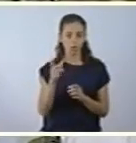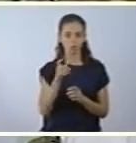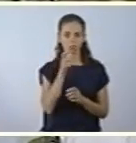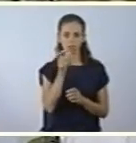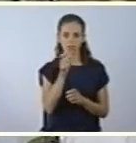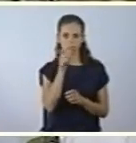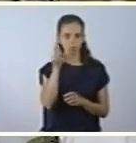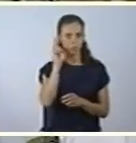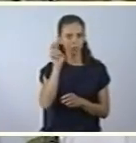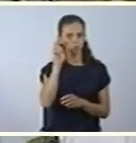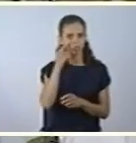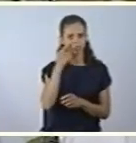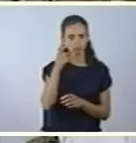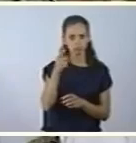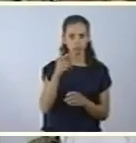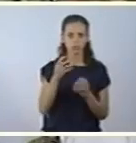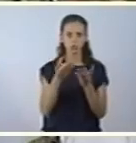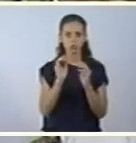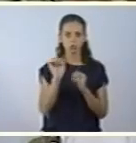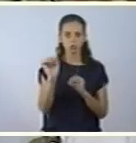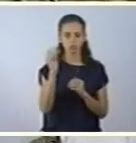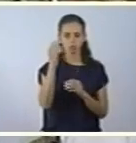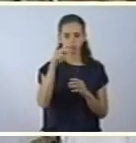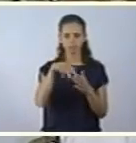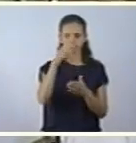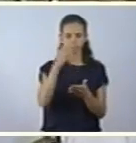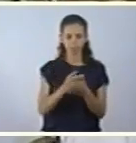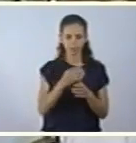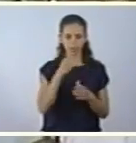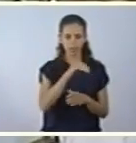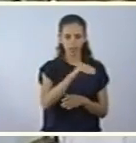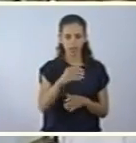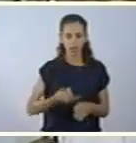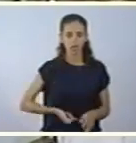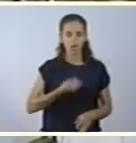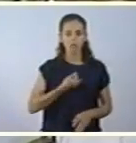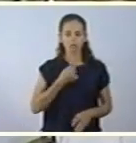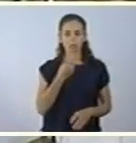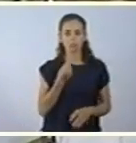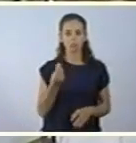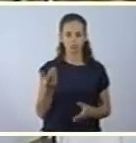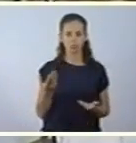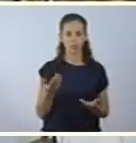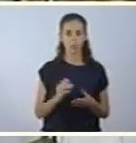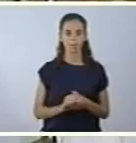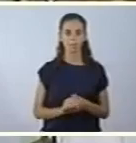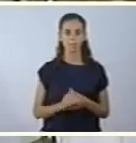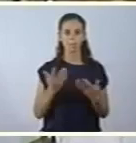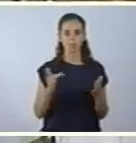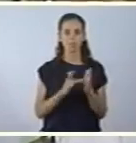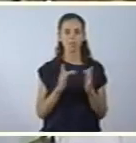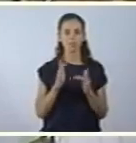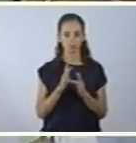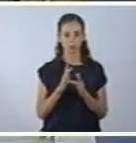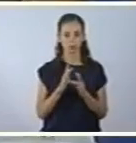estas palavras, os discípulos caíram de rosto por terra e assustaram-se muito. Então